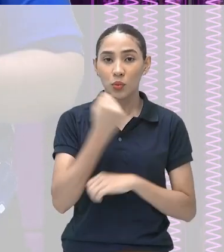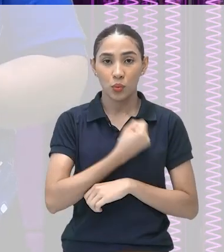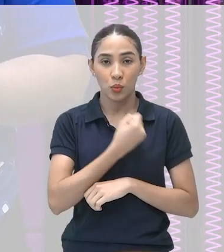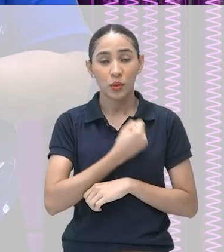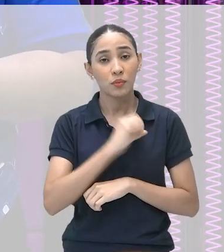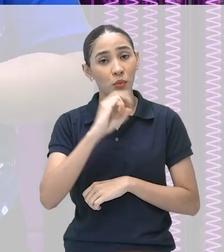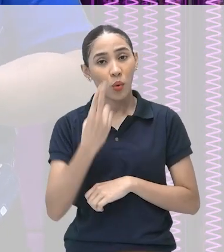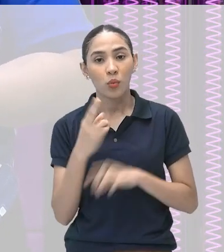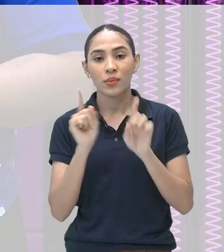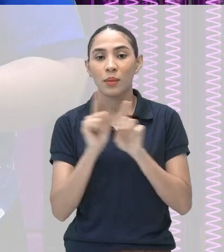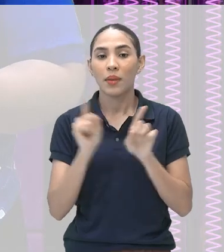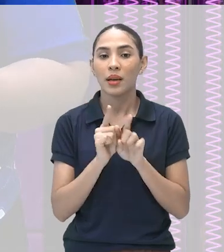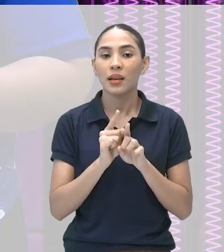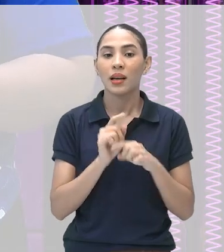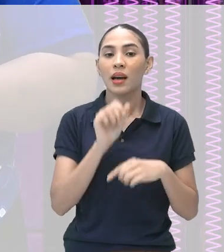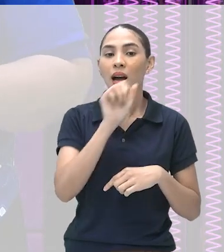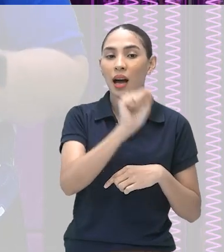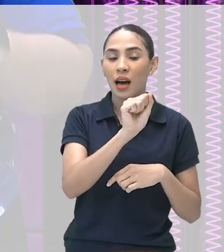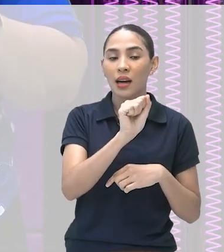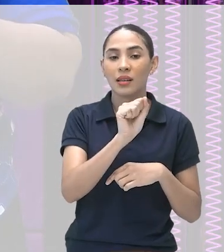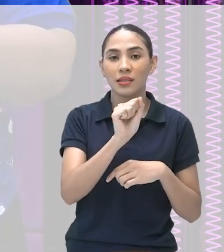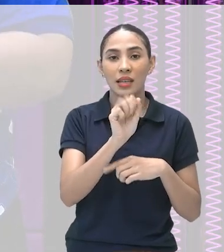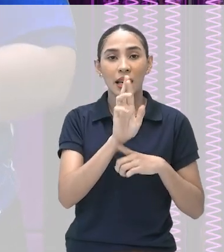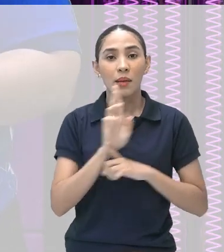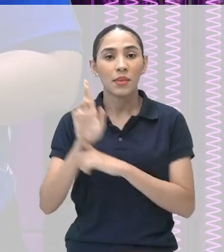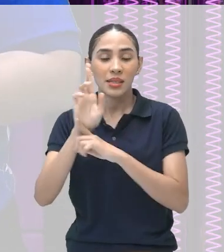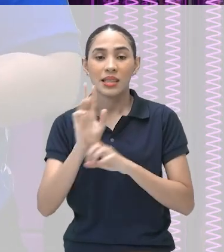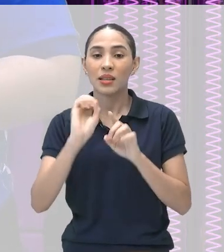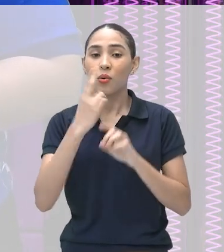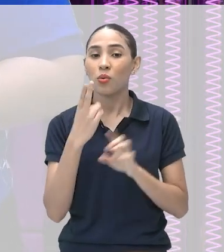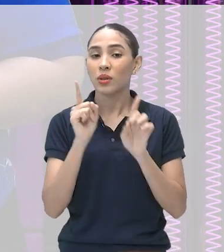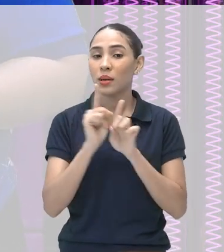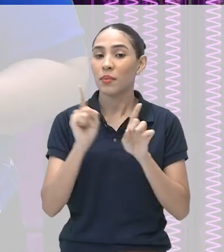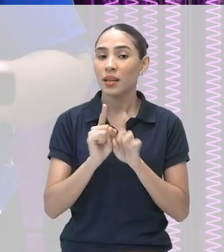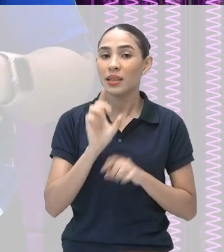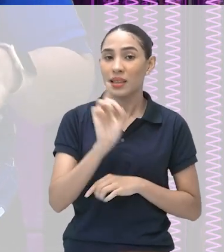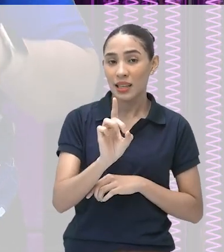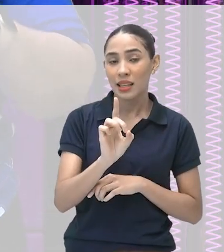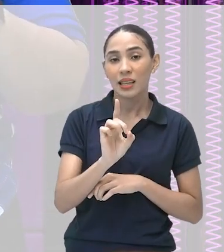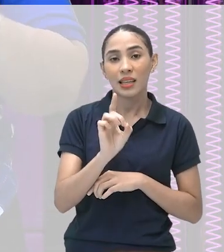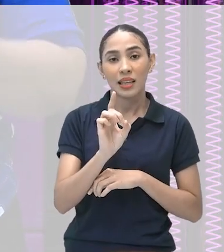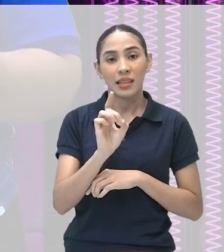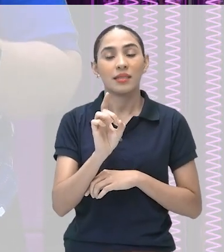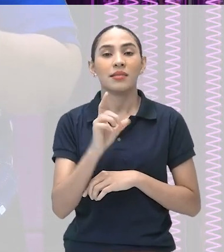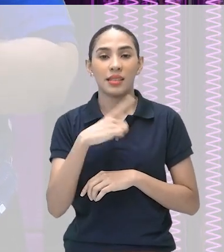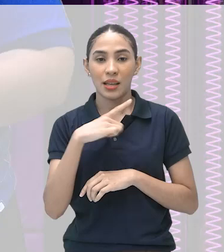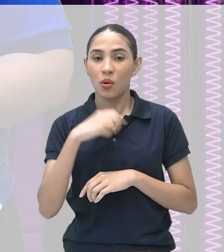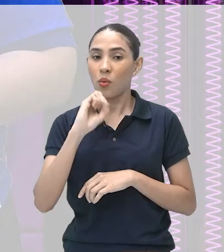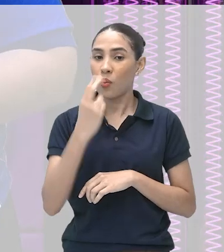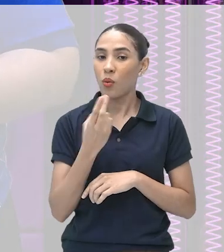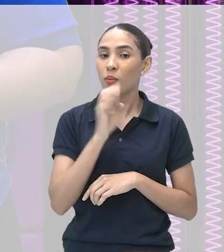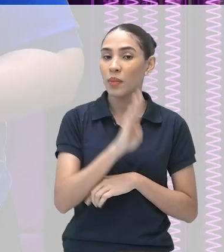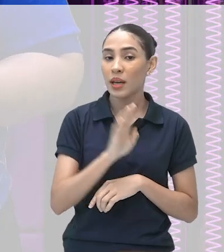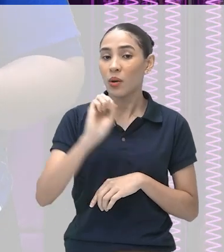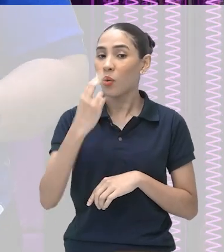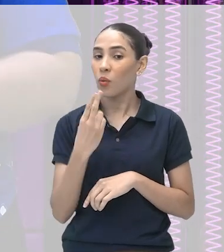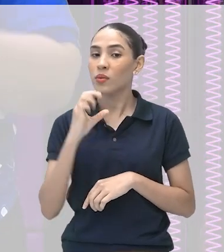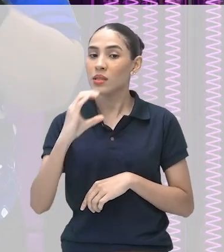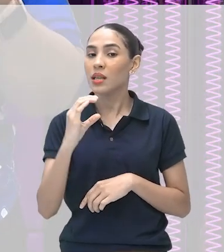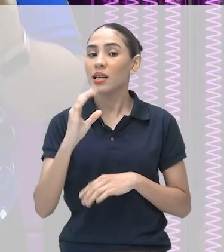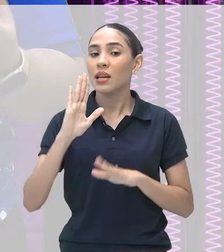números, ou o número que a letra A está representando, ou o número que a letra D está representando, ou B ou C.